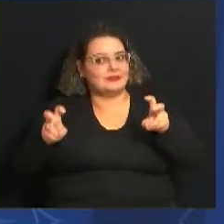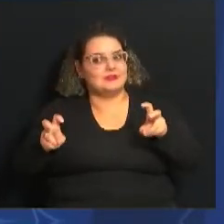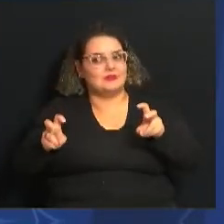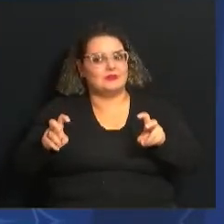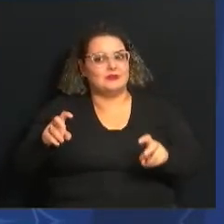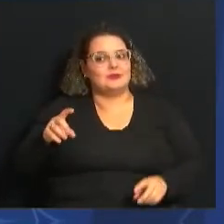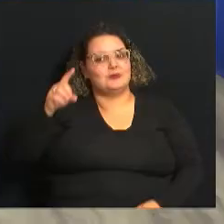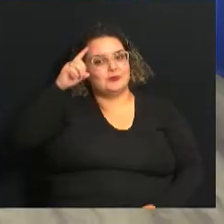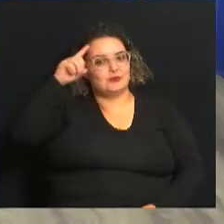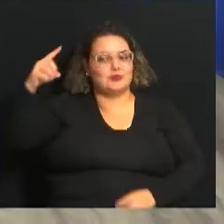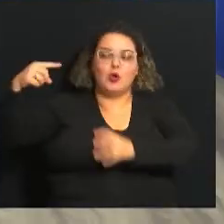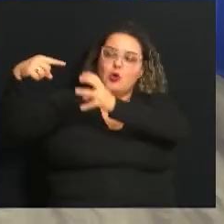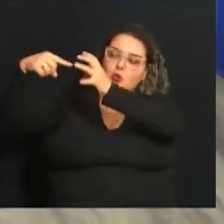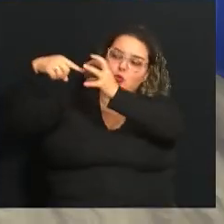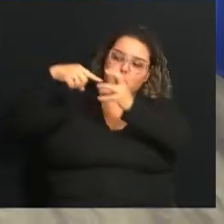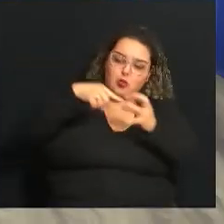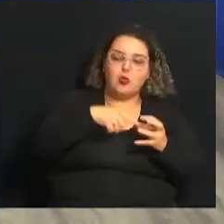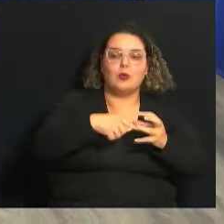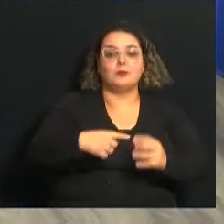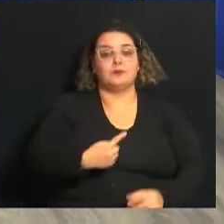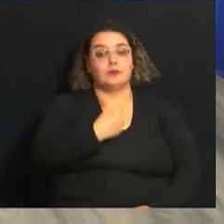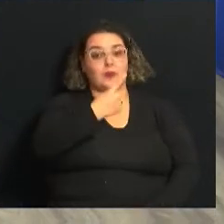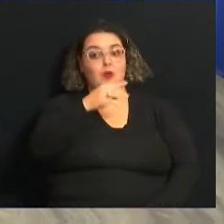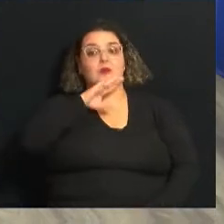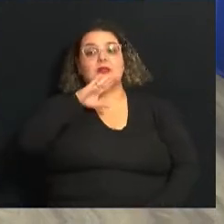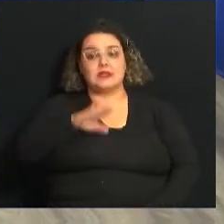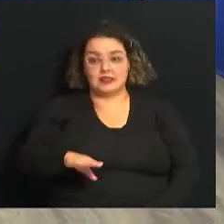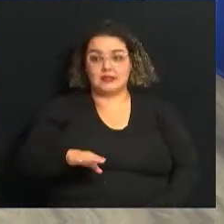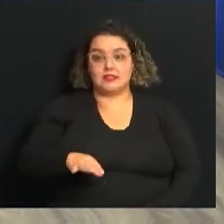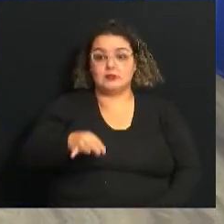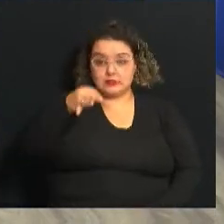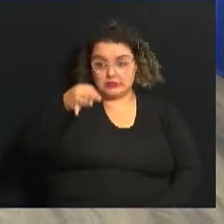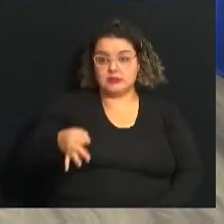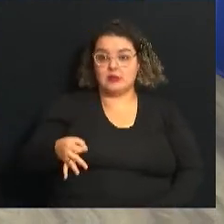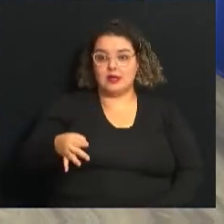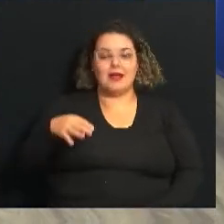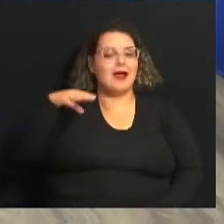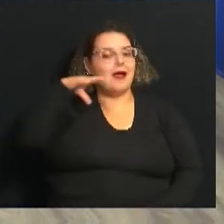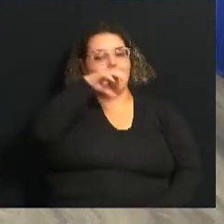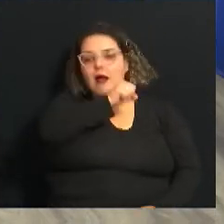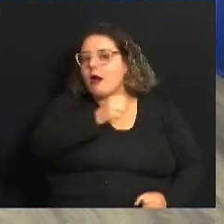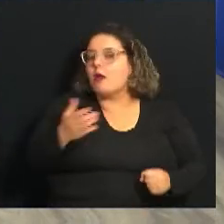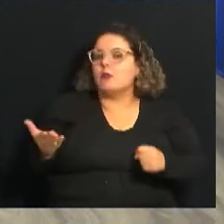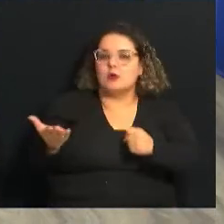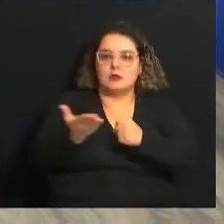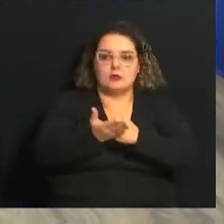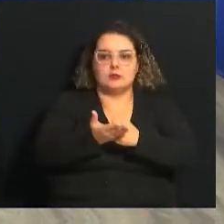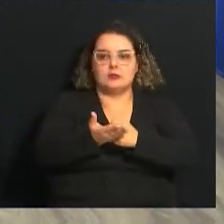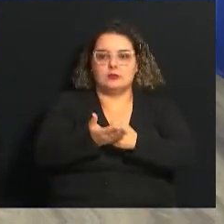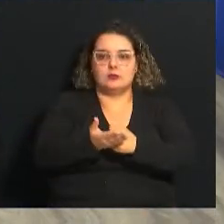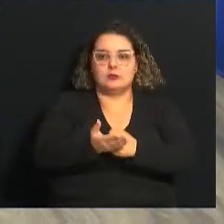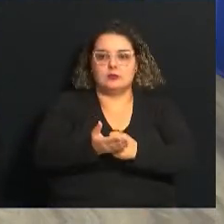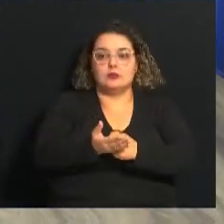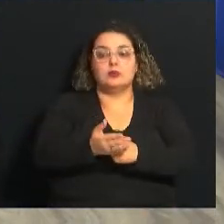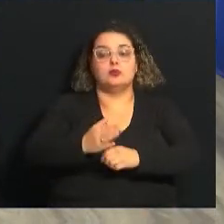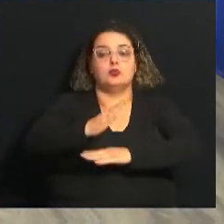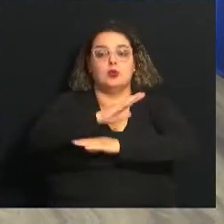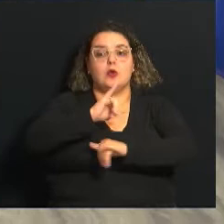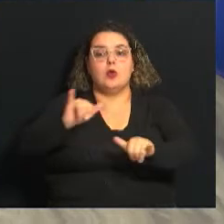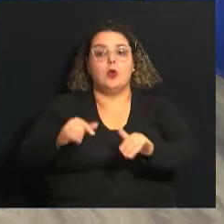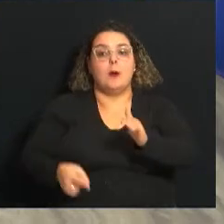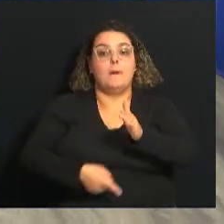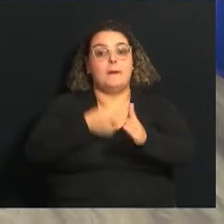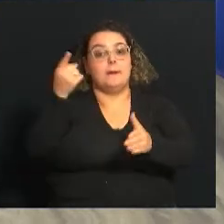do Asteroide. 13h em ponto, vamos fazer o seguinte, rápido intervalo aqui no nosso Câmara Notícia, primeiro